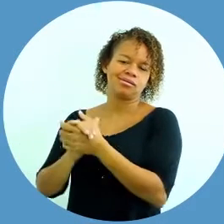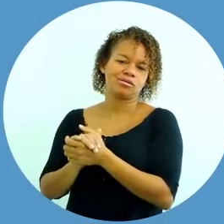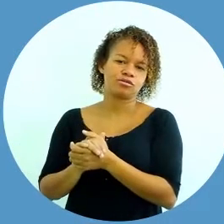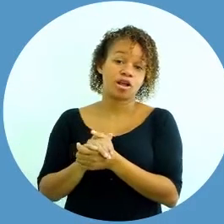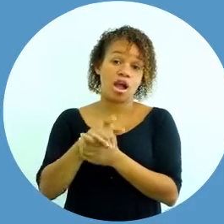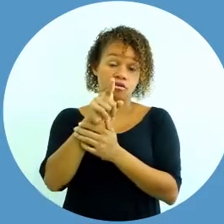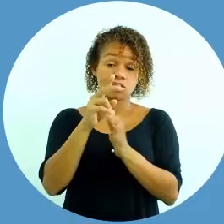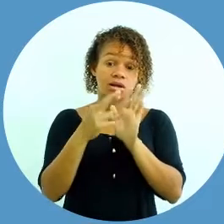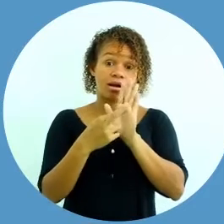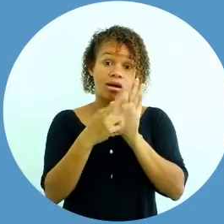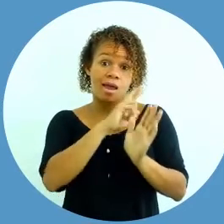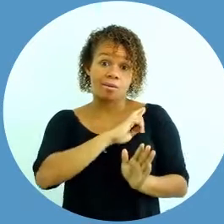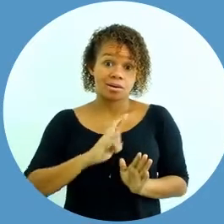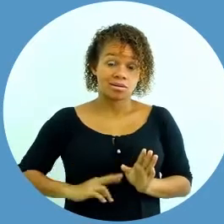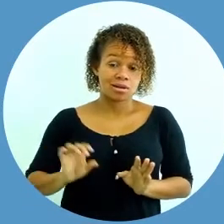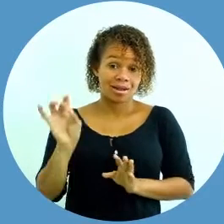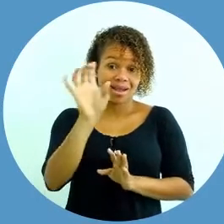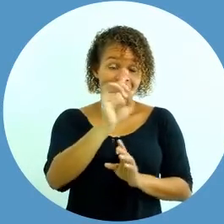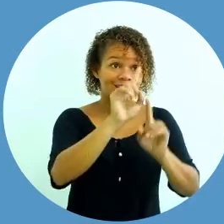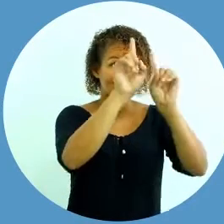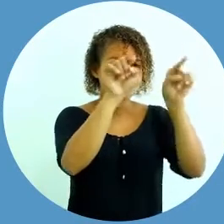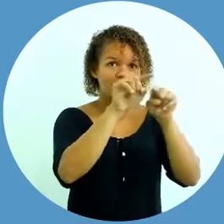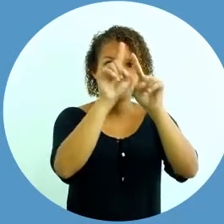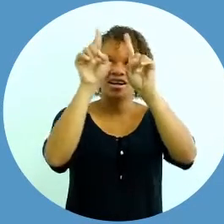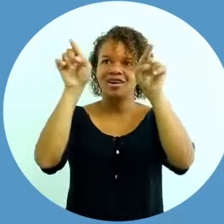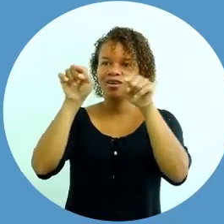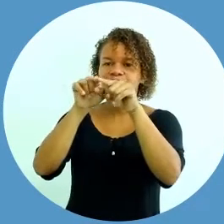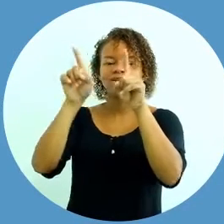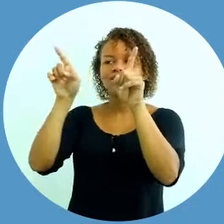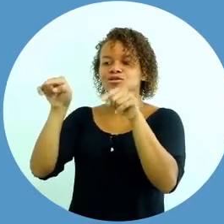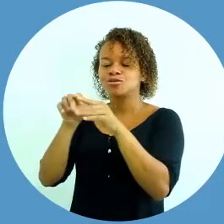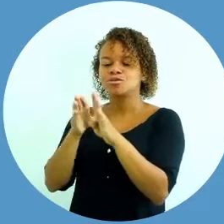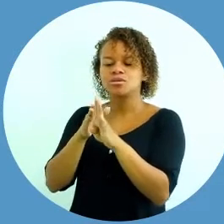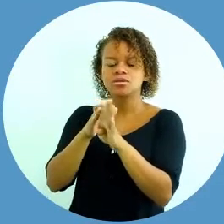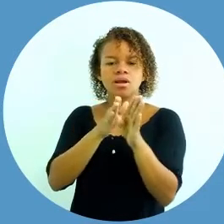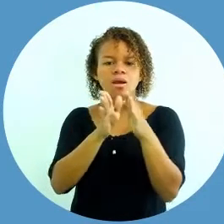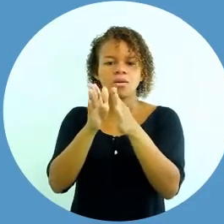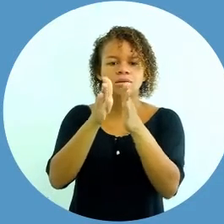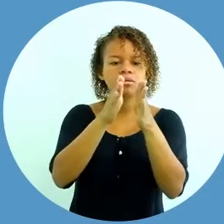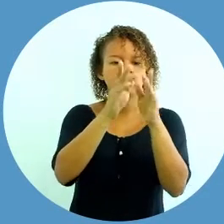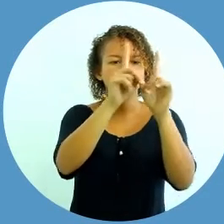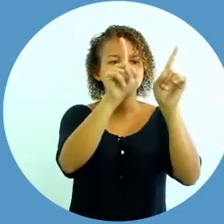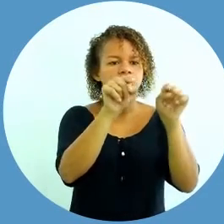afora. Você representa em cada quadrinho uma certa sequência